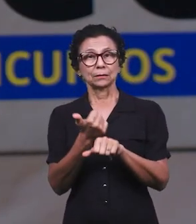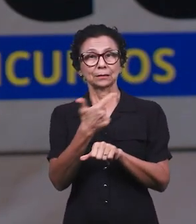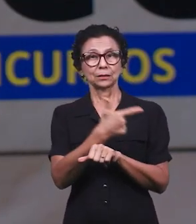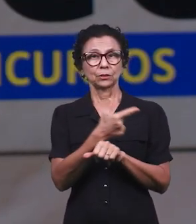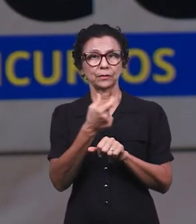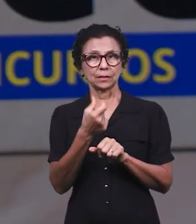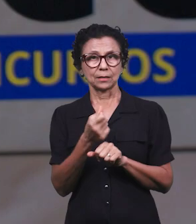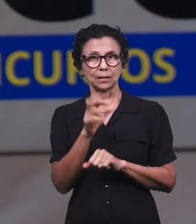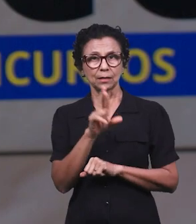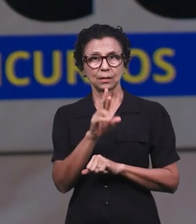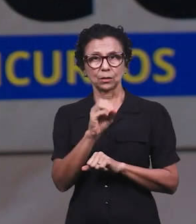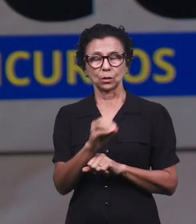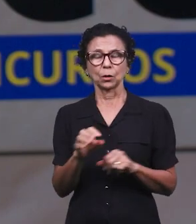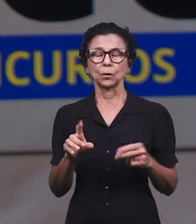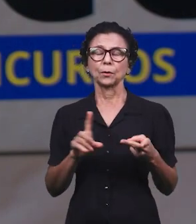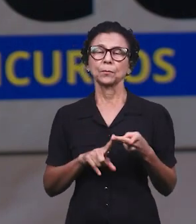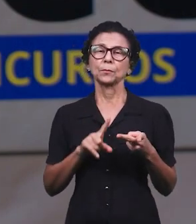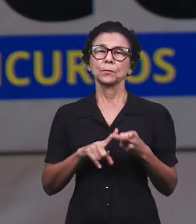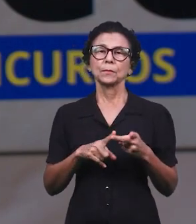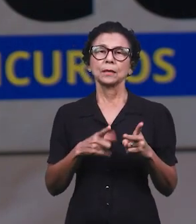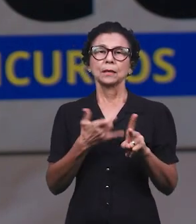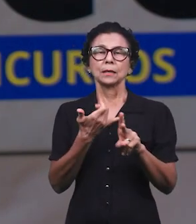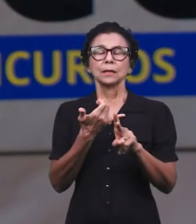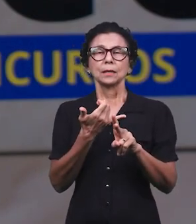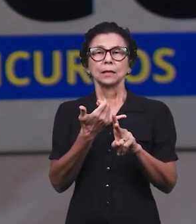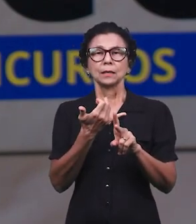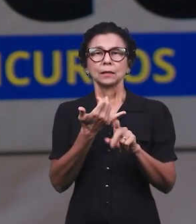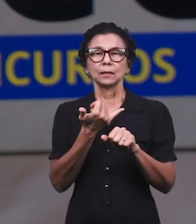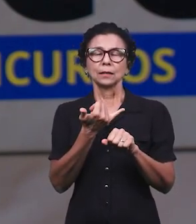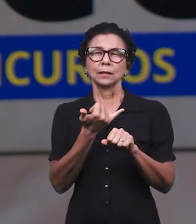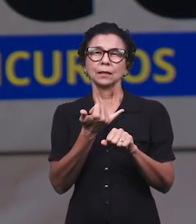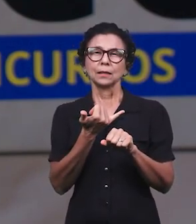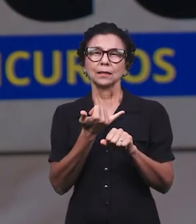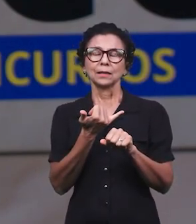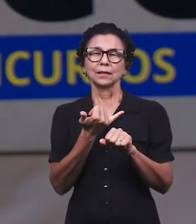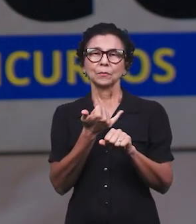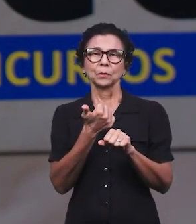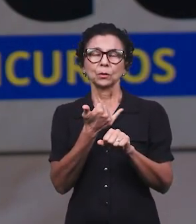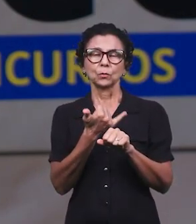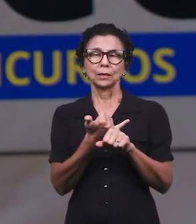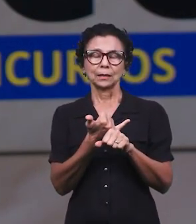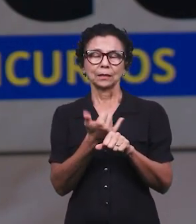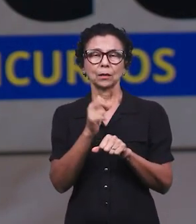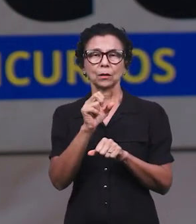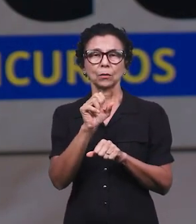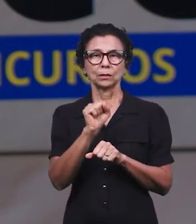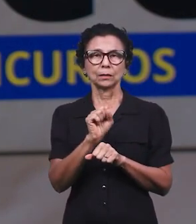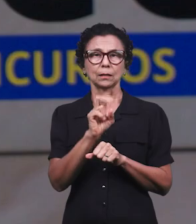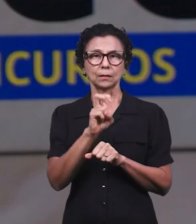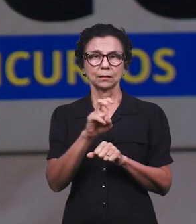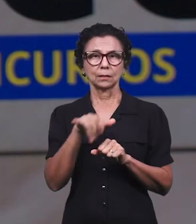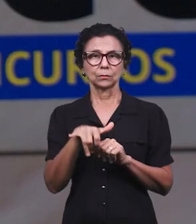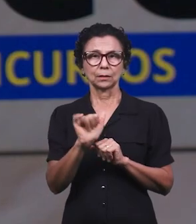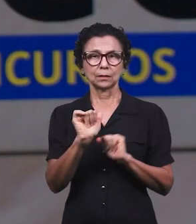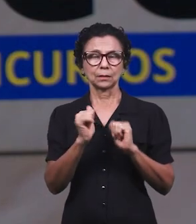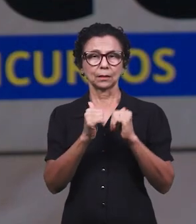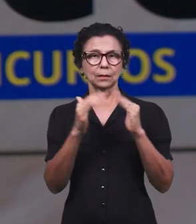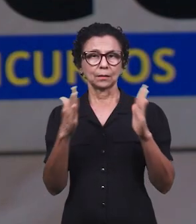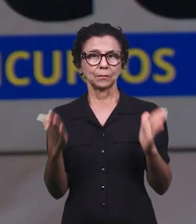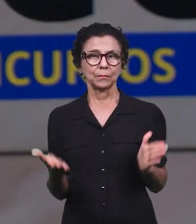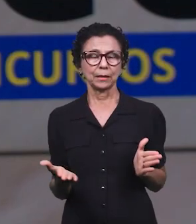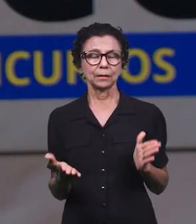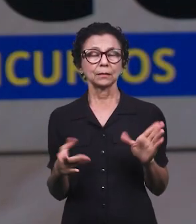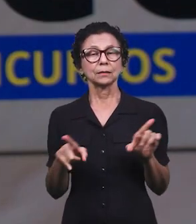canal 85 Sky, a nova parabólica, e o YouTube oficial da Igreja Cristã Maranata. Para nós é uma